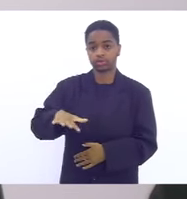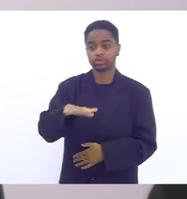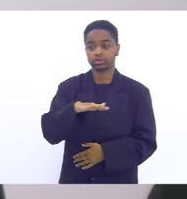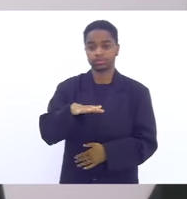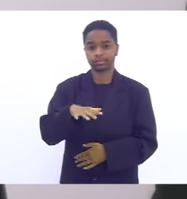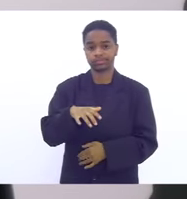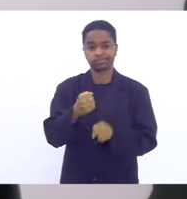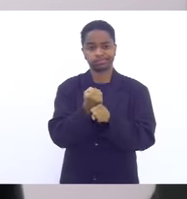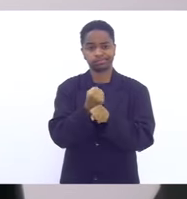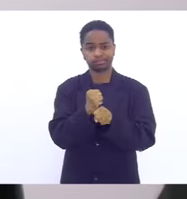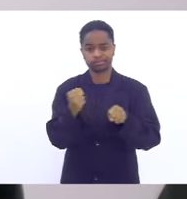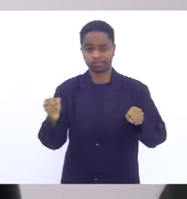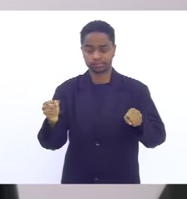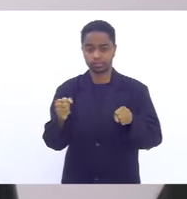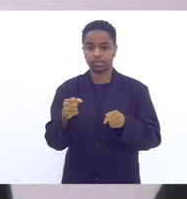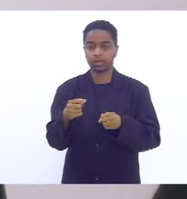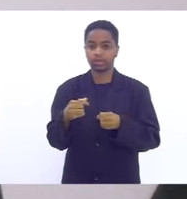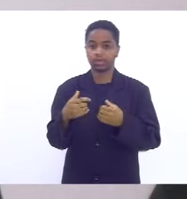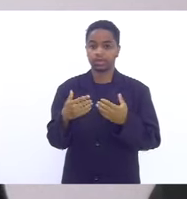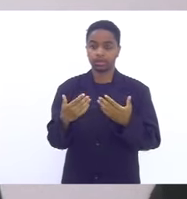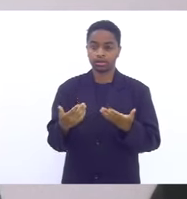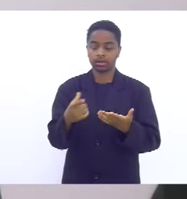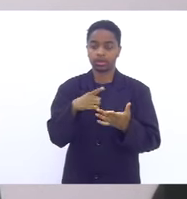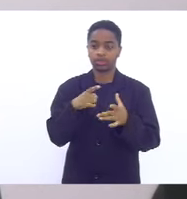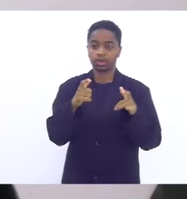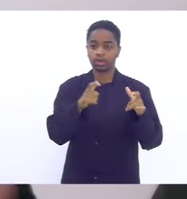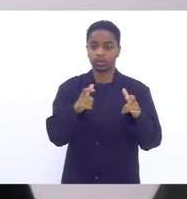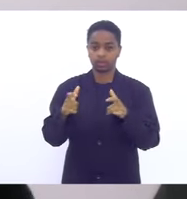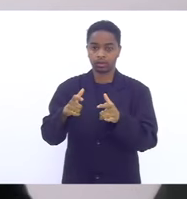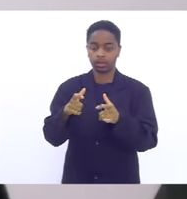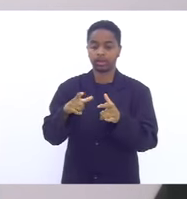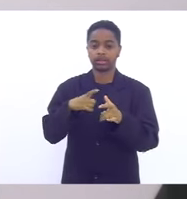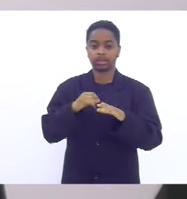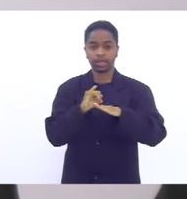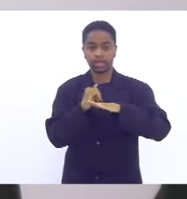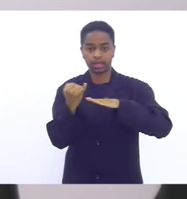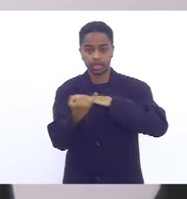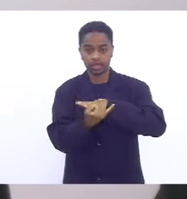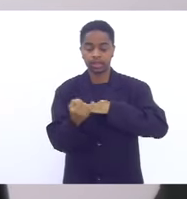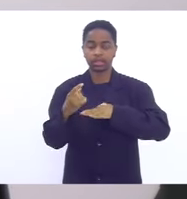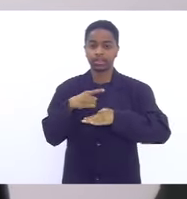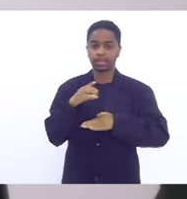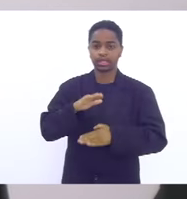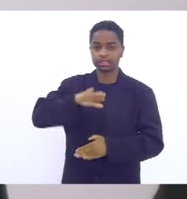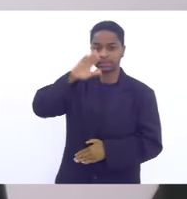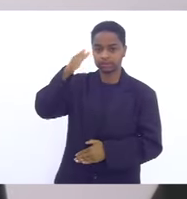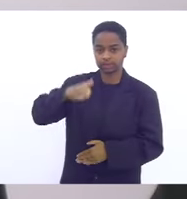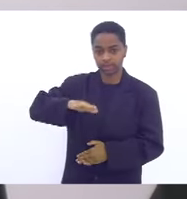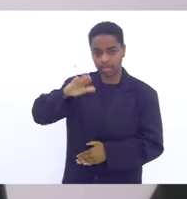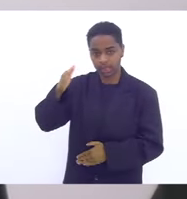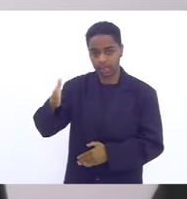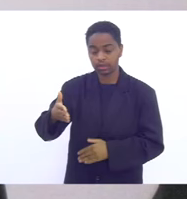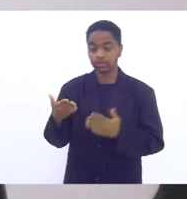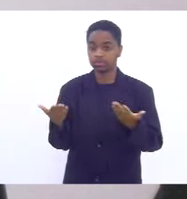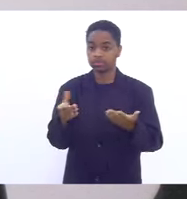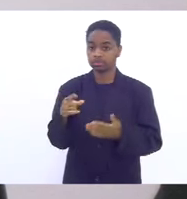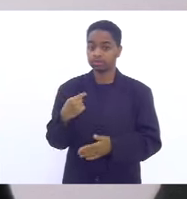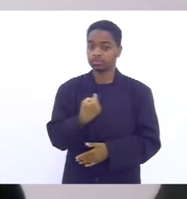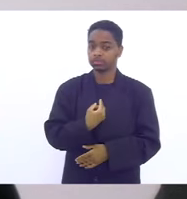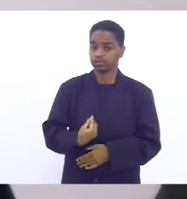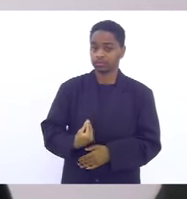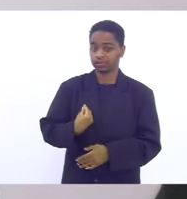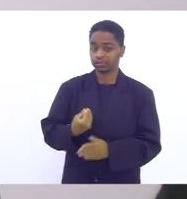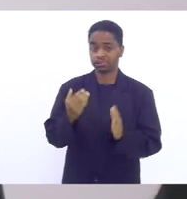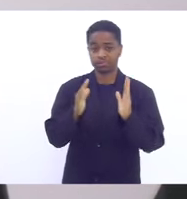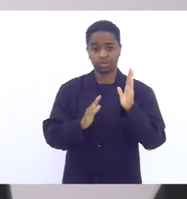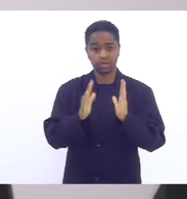muito extensa. Nós temos ocasiões que nós temos ilhas, nós temos serras. A gente tem vivido momentos